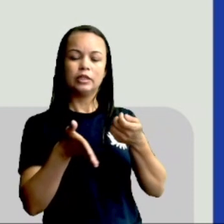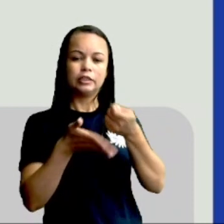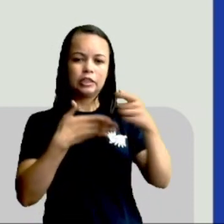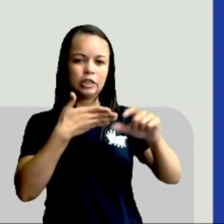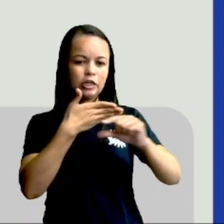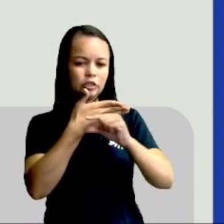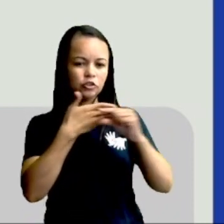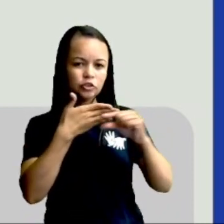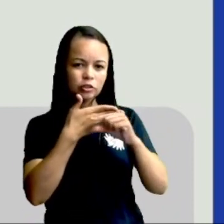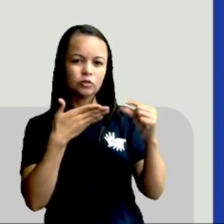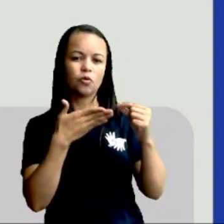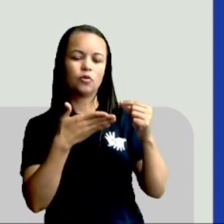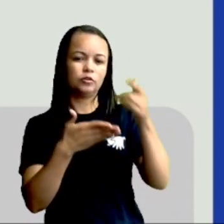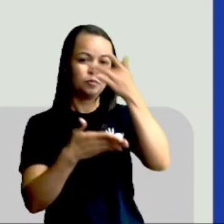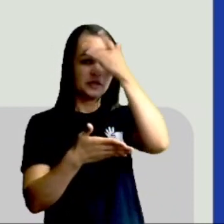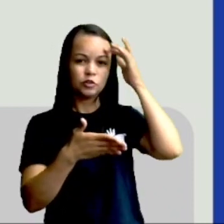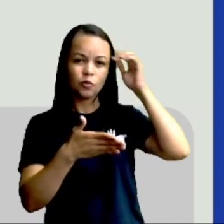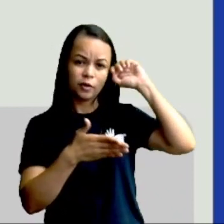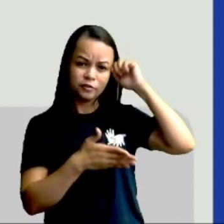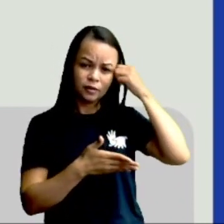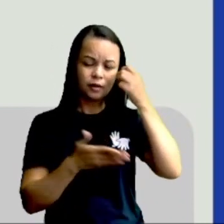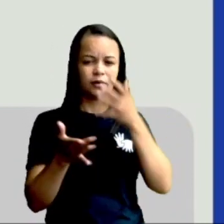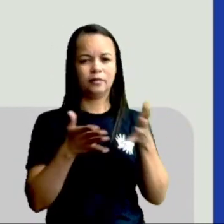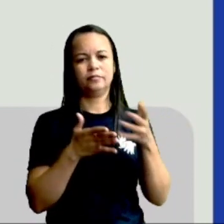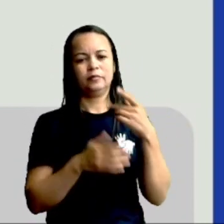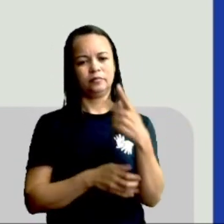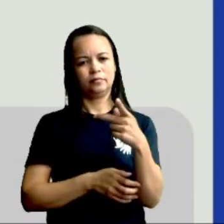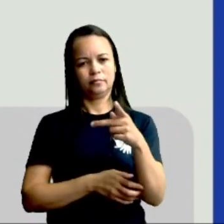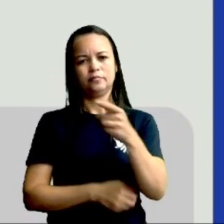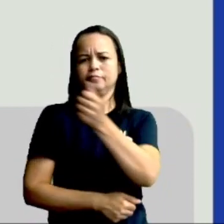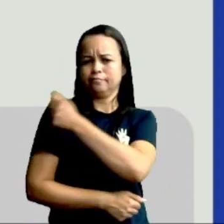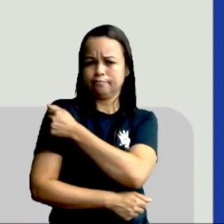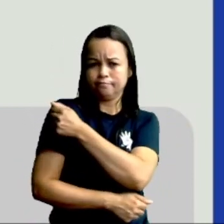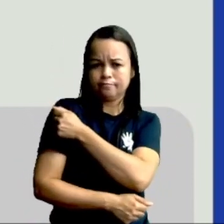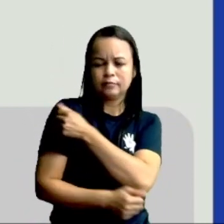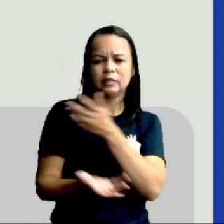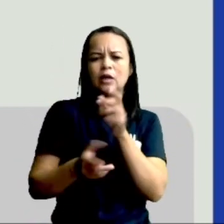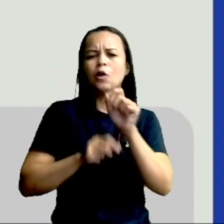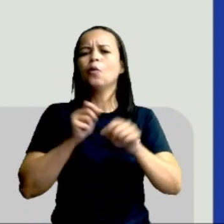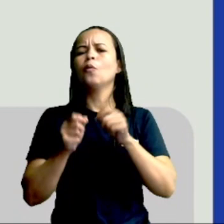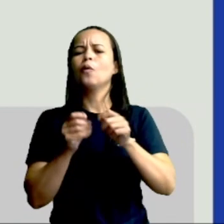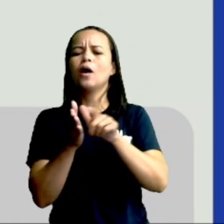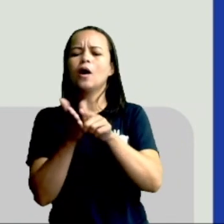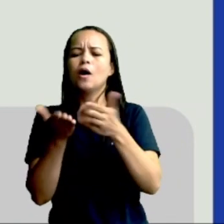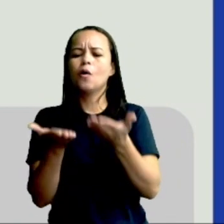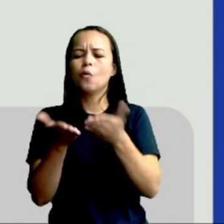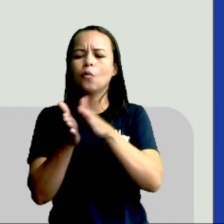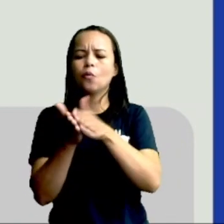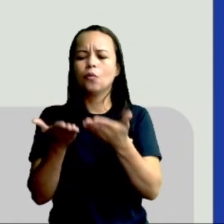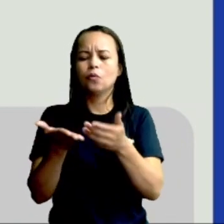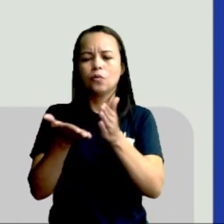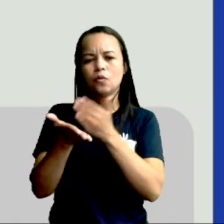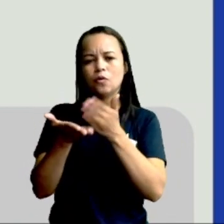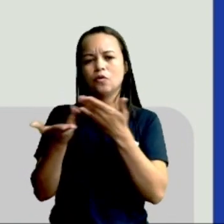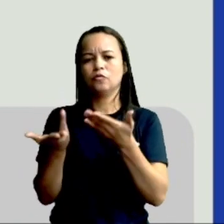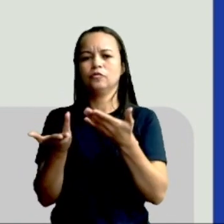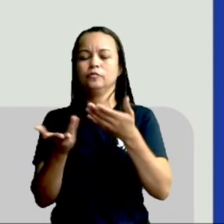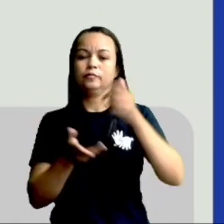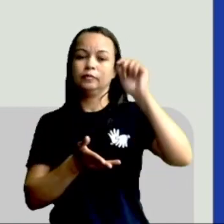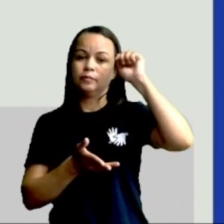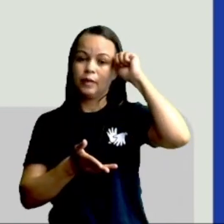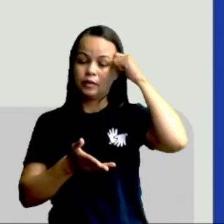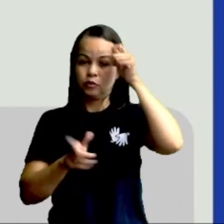escritores negros, né? Você que é estudante, que livros, né, com personagens negros, que